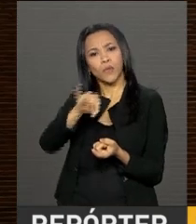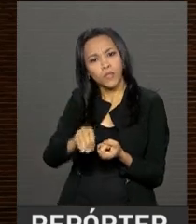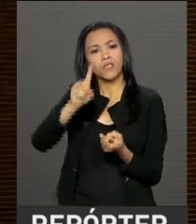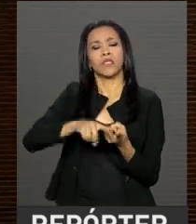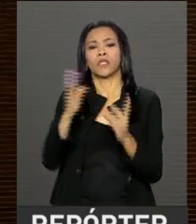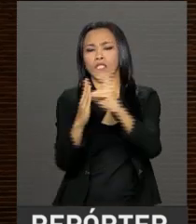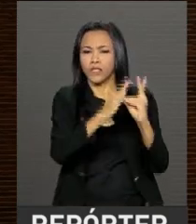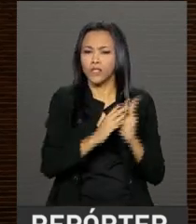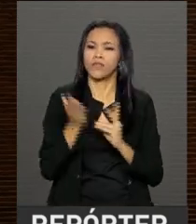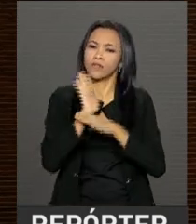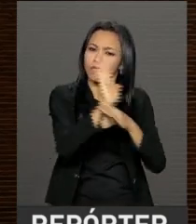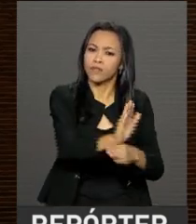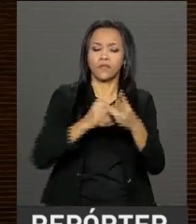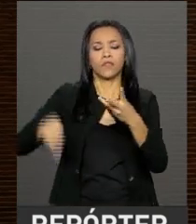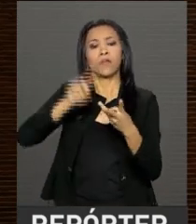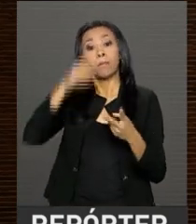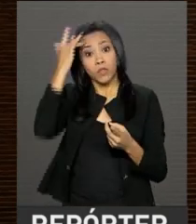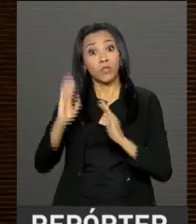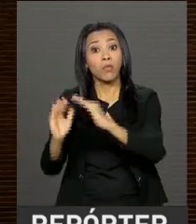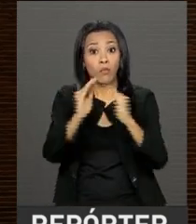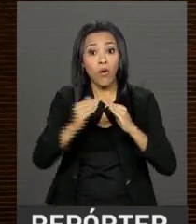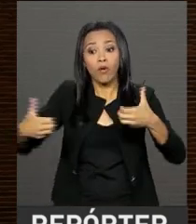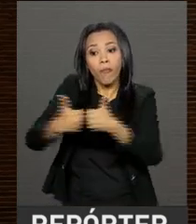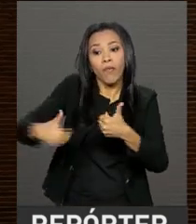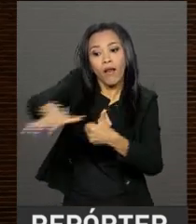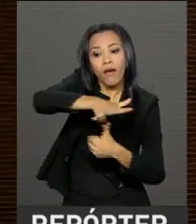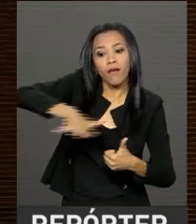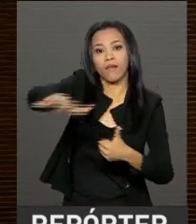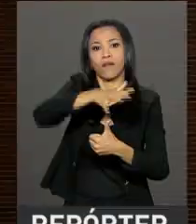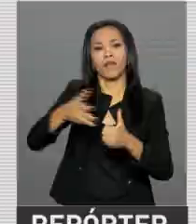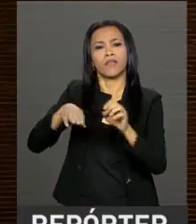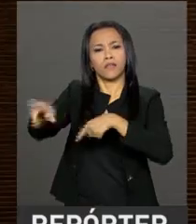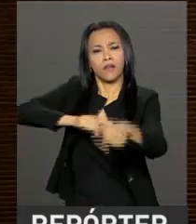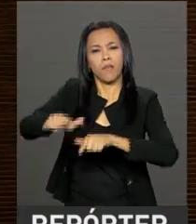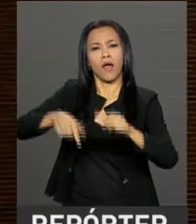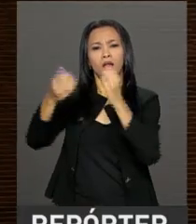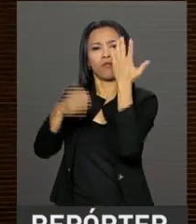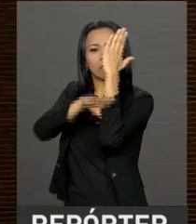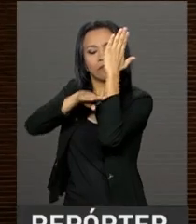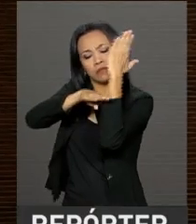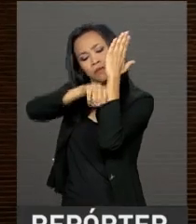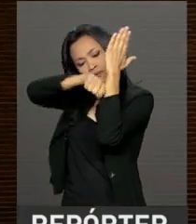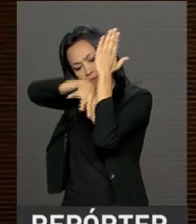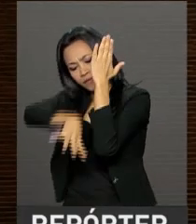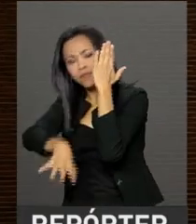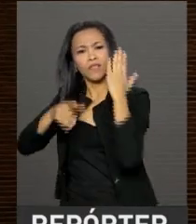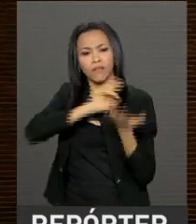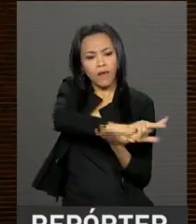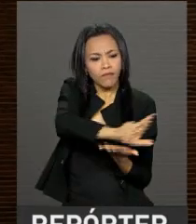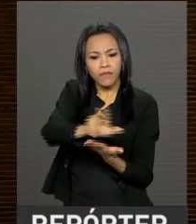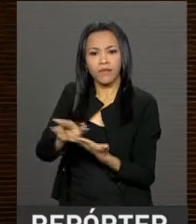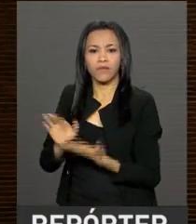indígenas, beneficiando as comunidades locais que vivem do extrativismo. Então, todos esses projetos, eles